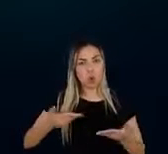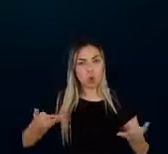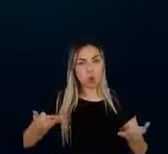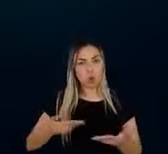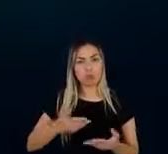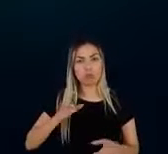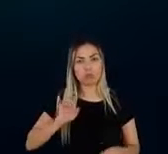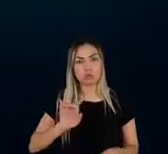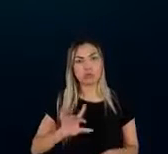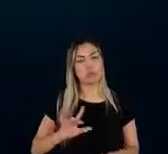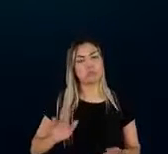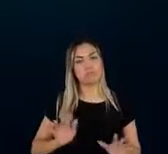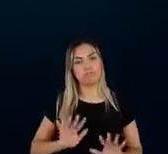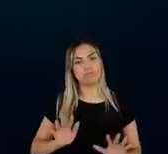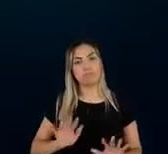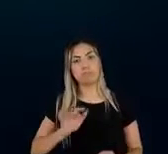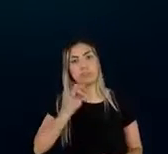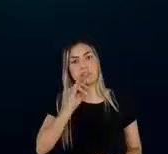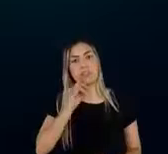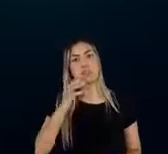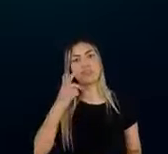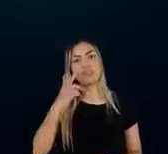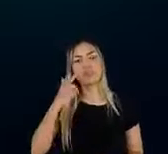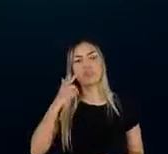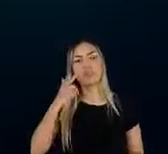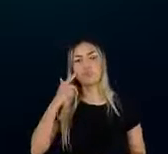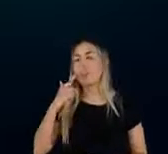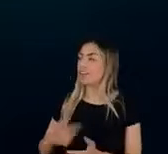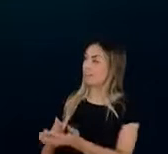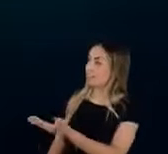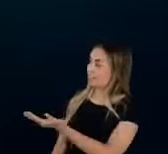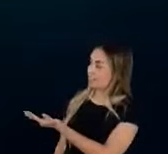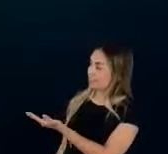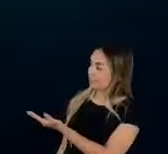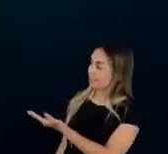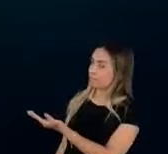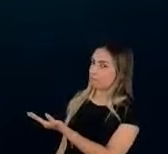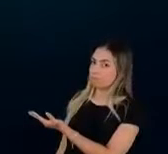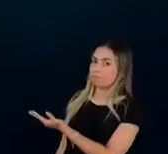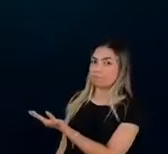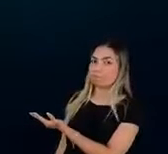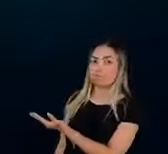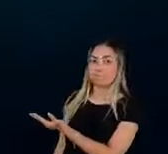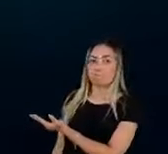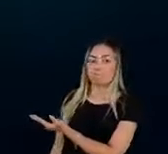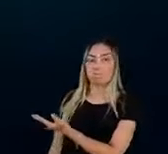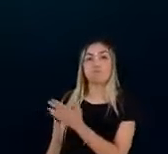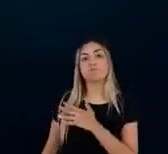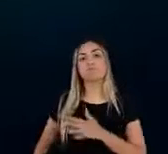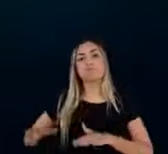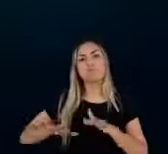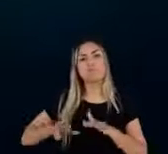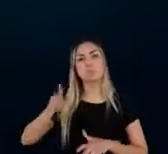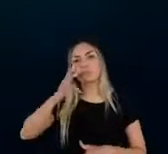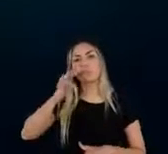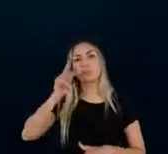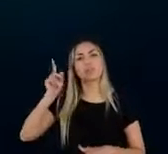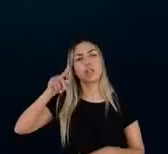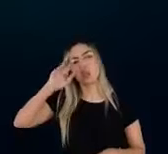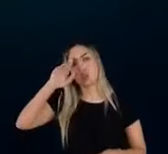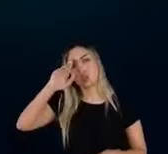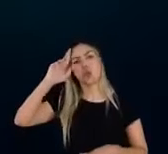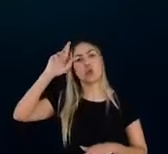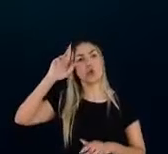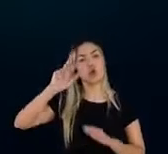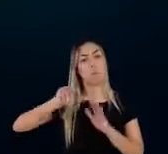quando a gente olha por exemplo essa pessoa que tá na tela aqui é o talvez o senhor João uma das primeiras empresas de